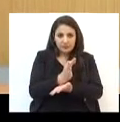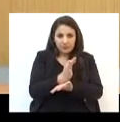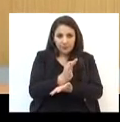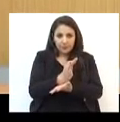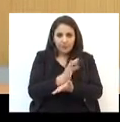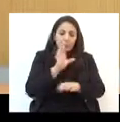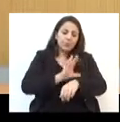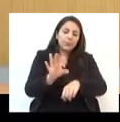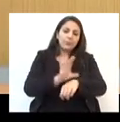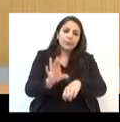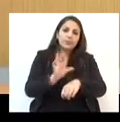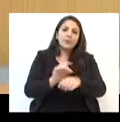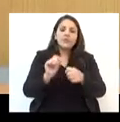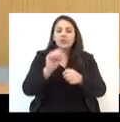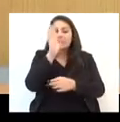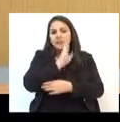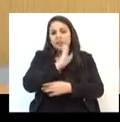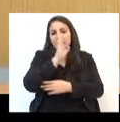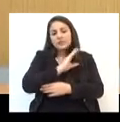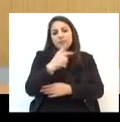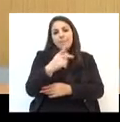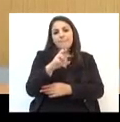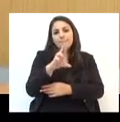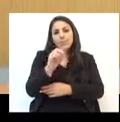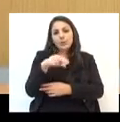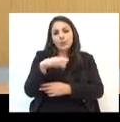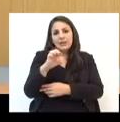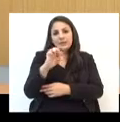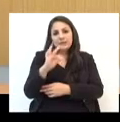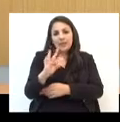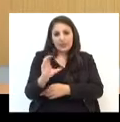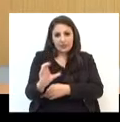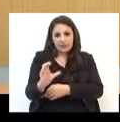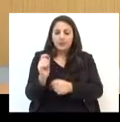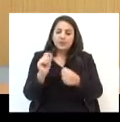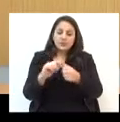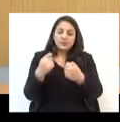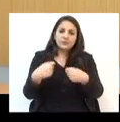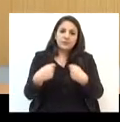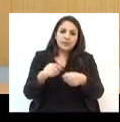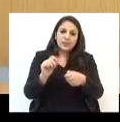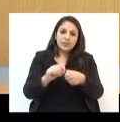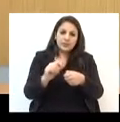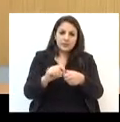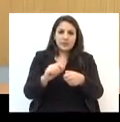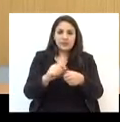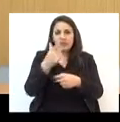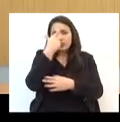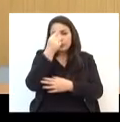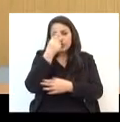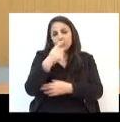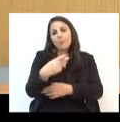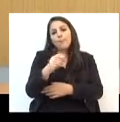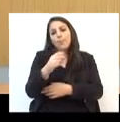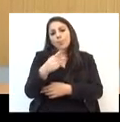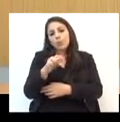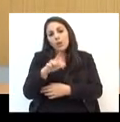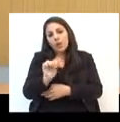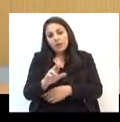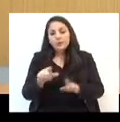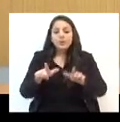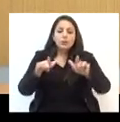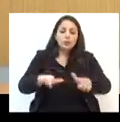os cursos oferecidos de graça pelo Pronatec. Elas devem ser feitas na Universidade Popular ou nos